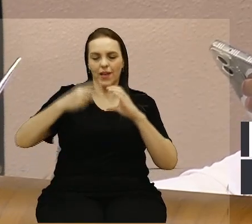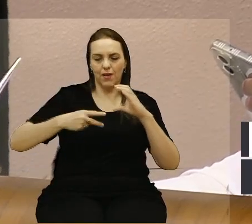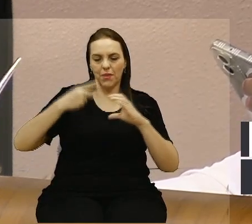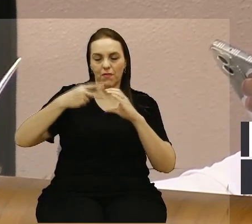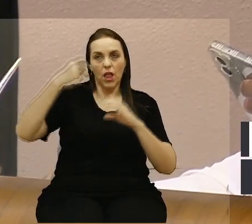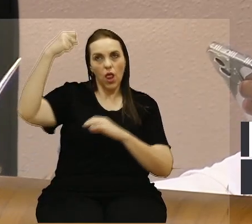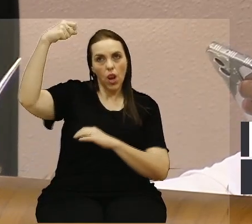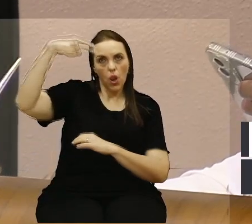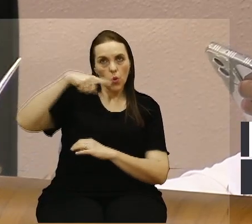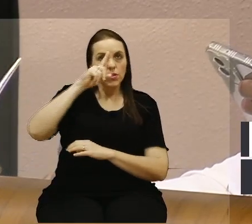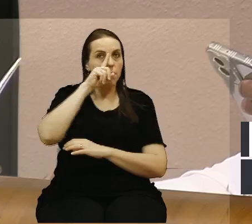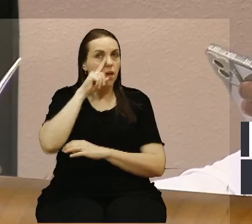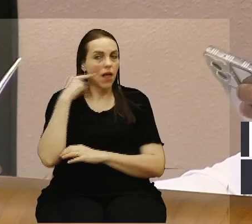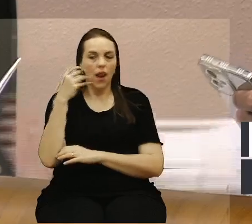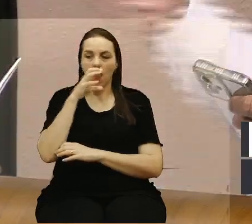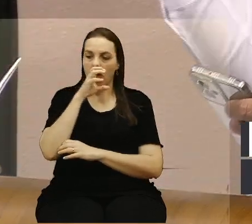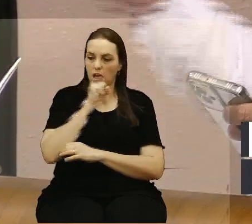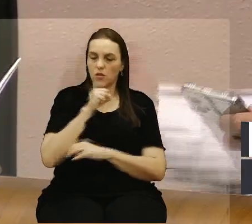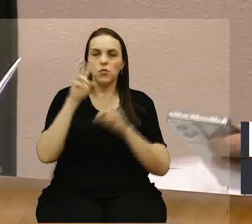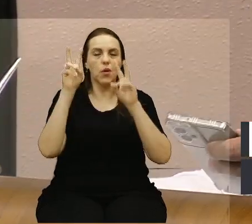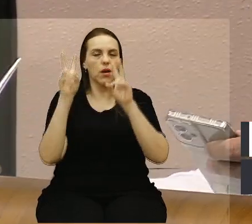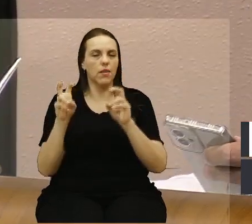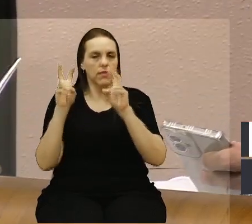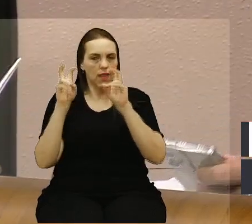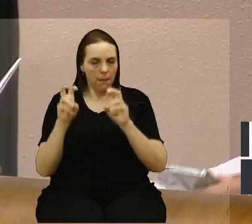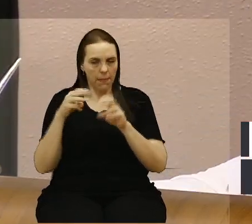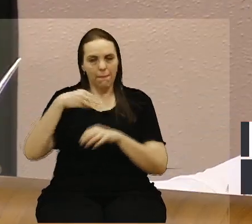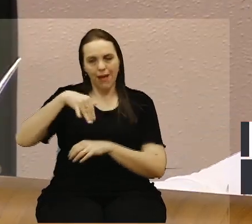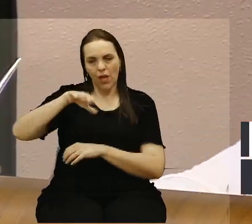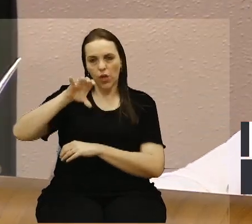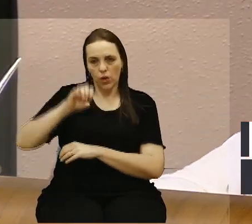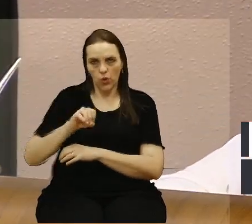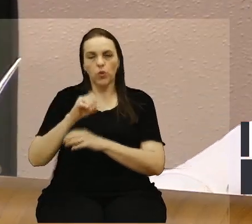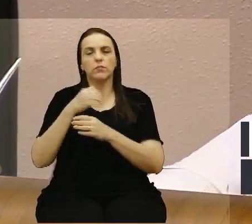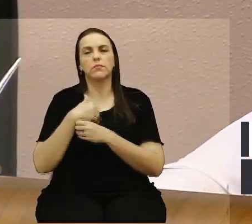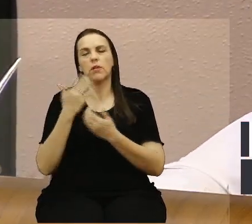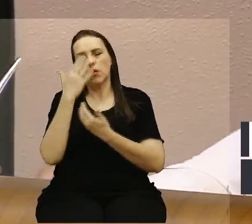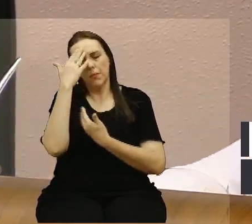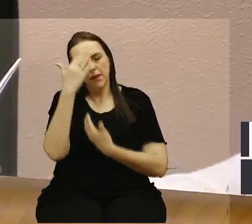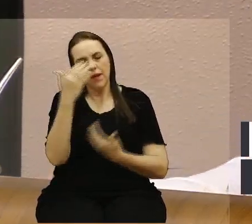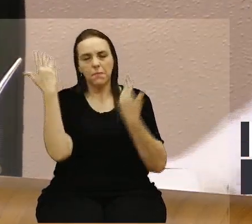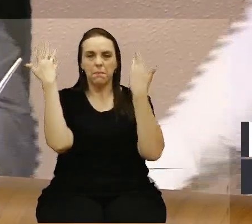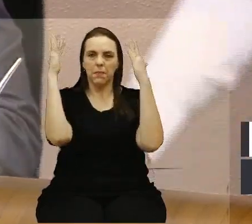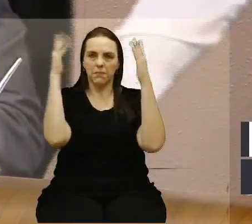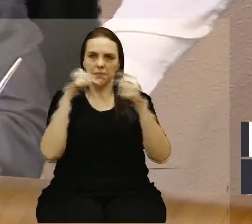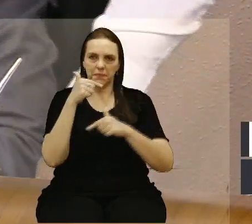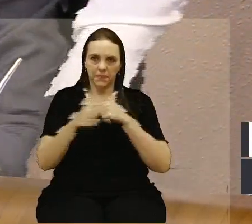dado esses temas. Muito obrigado e parabéns pelo trabalho. Obrigado.